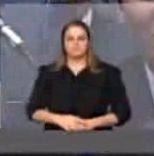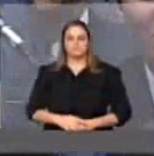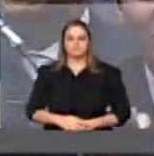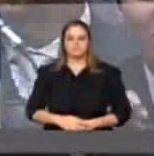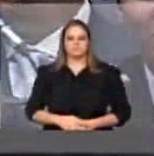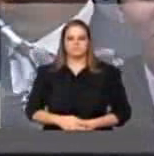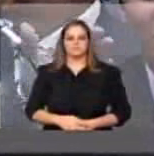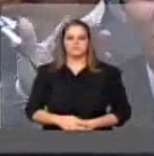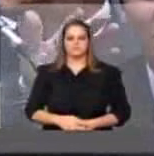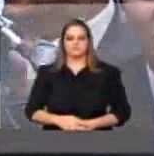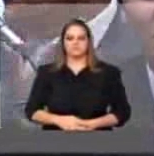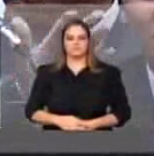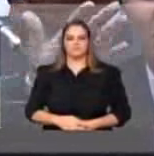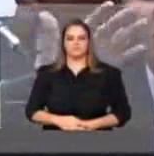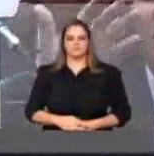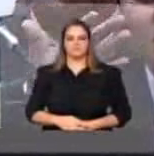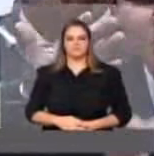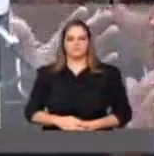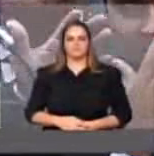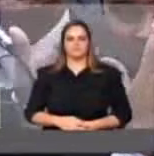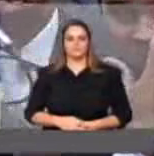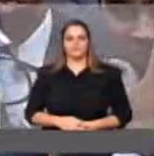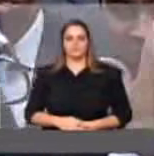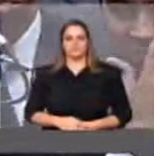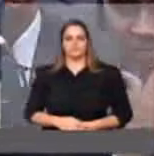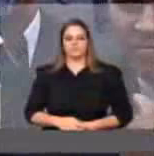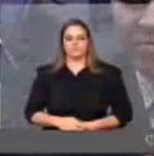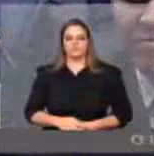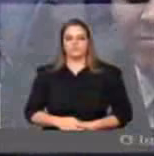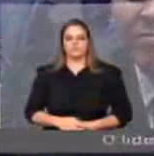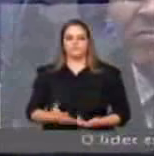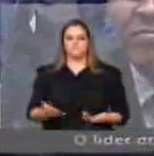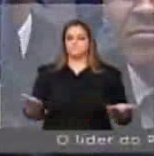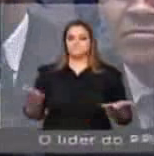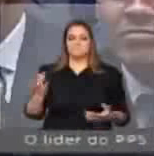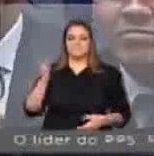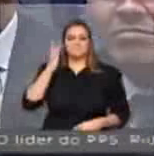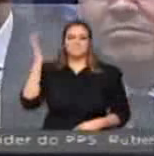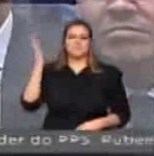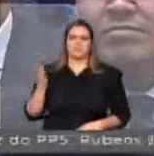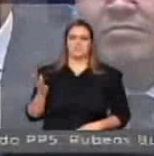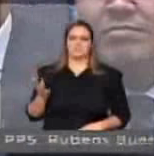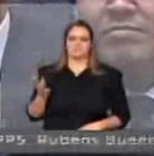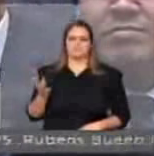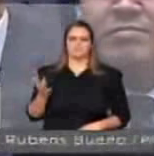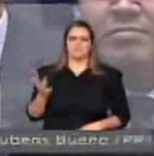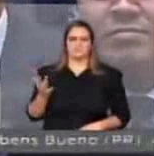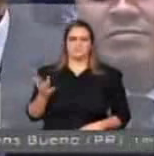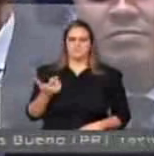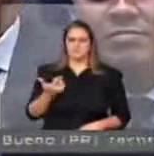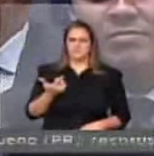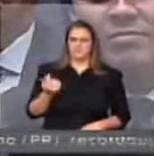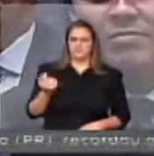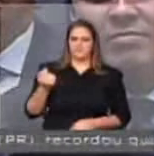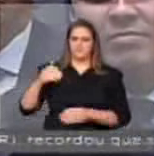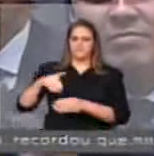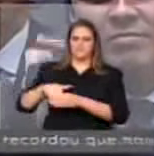Carimbão. Seria muito fácil, depois de 20 votos a mais,